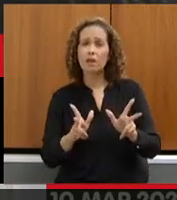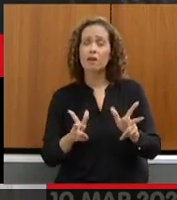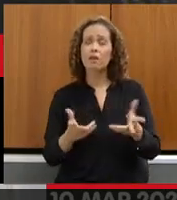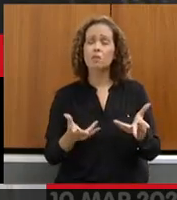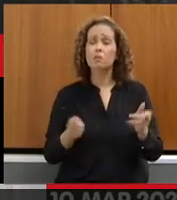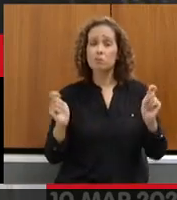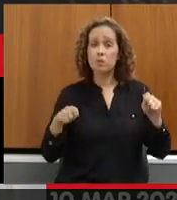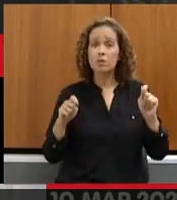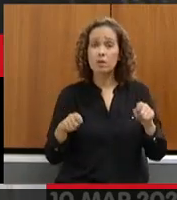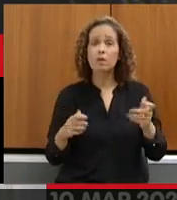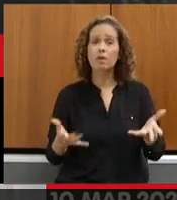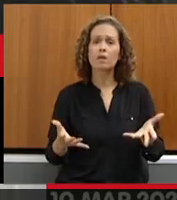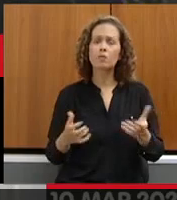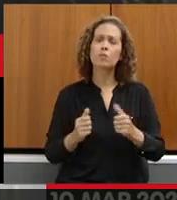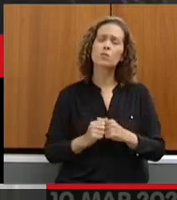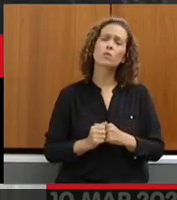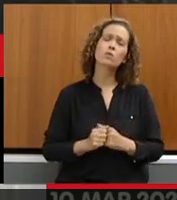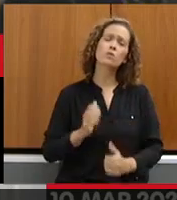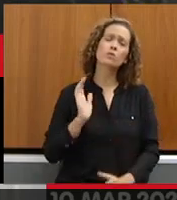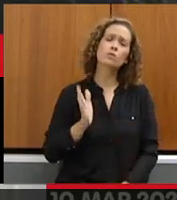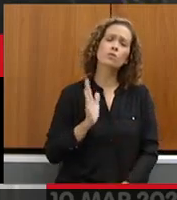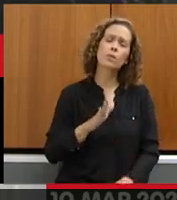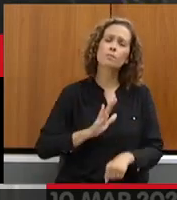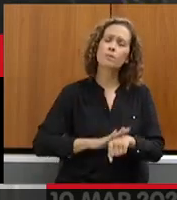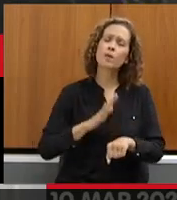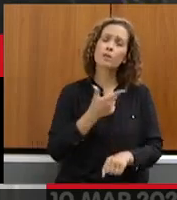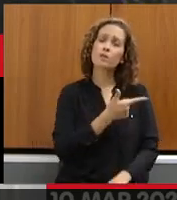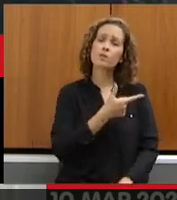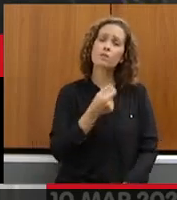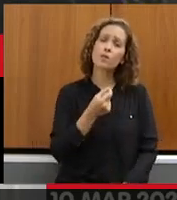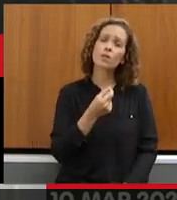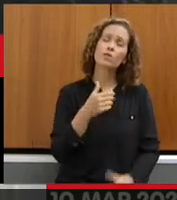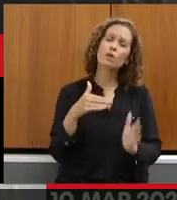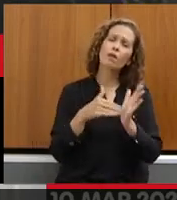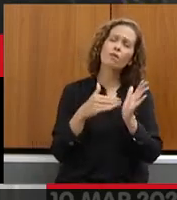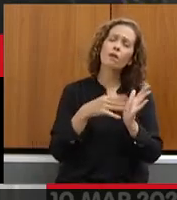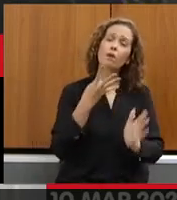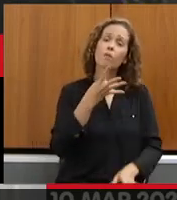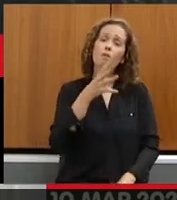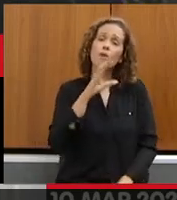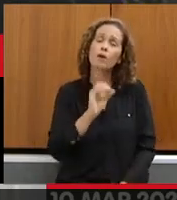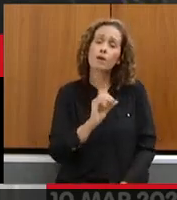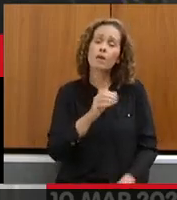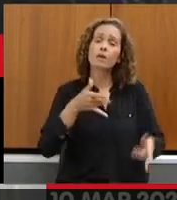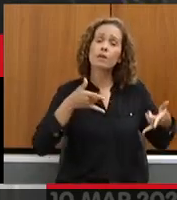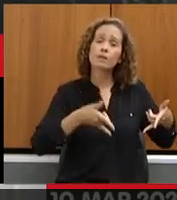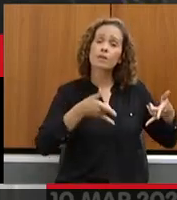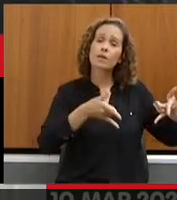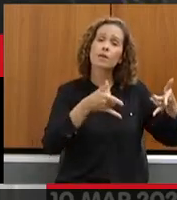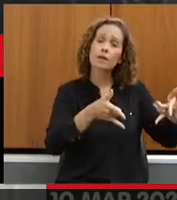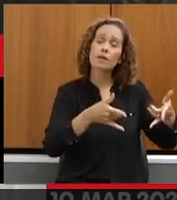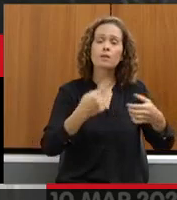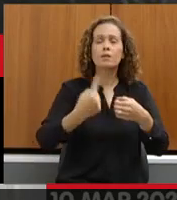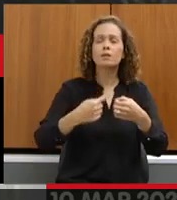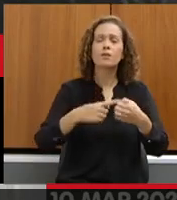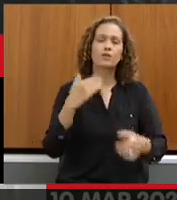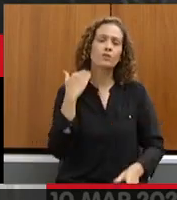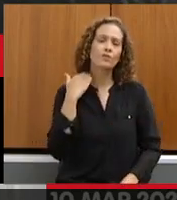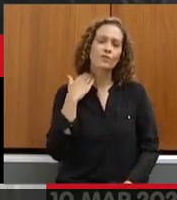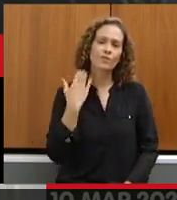condição de colocar para funcionar mas de 20 a 40 leitos de UTI no na cidade de Juiz de Fora